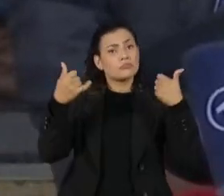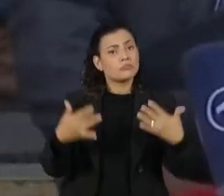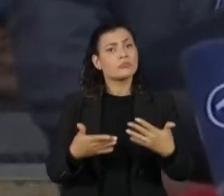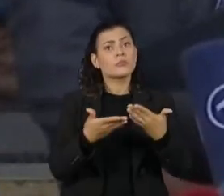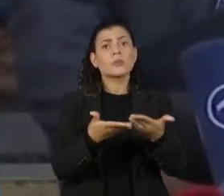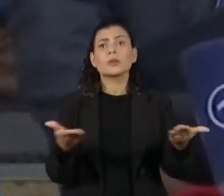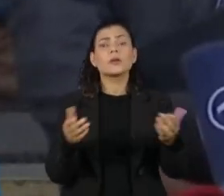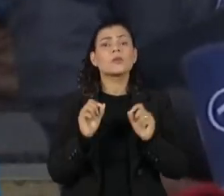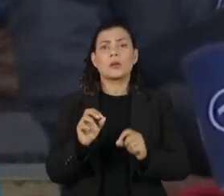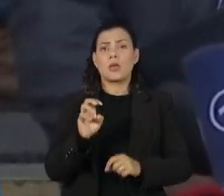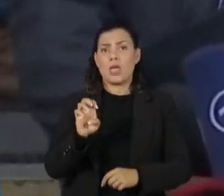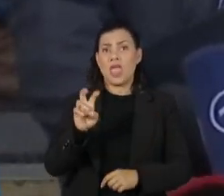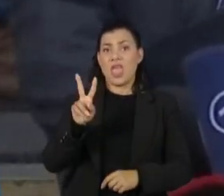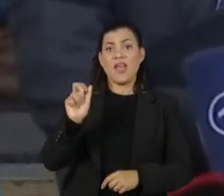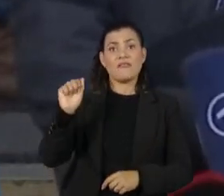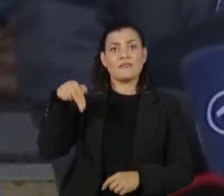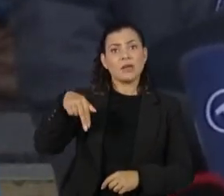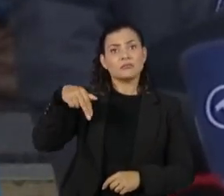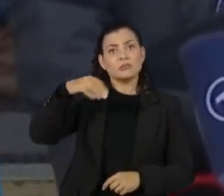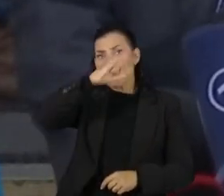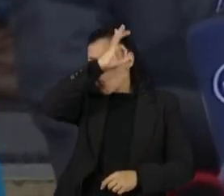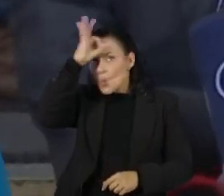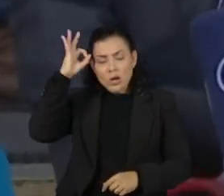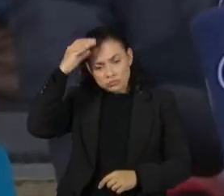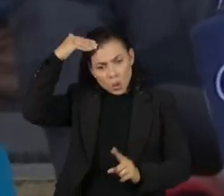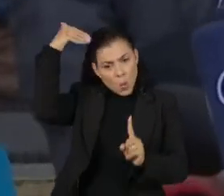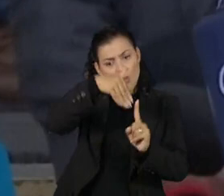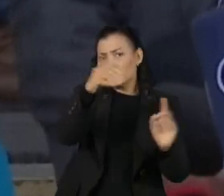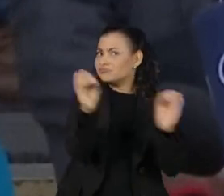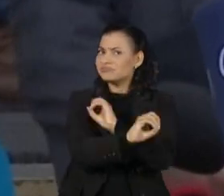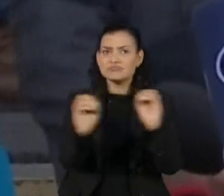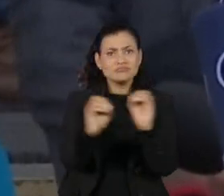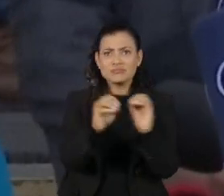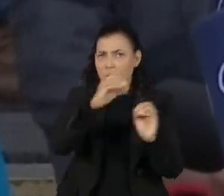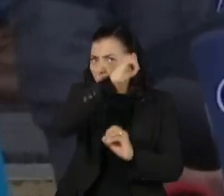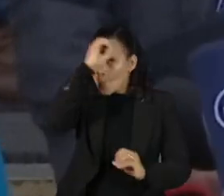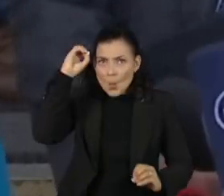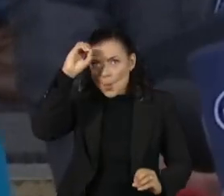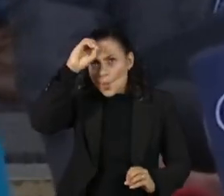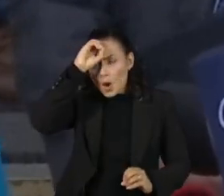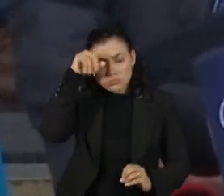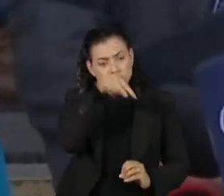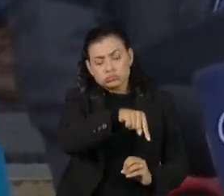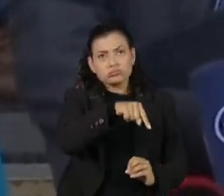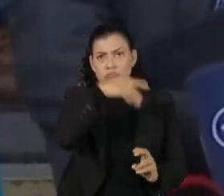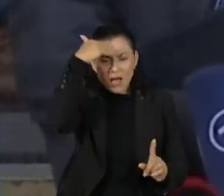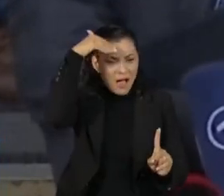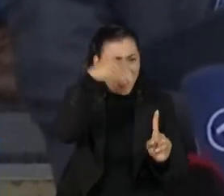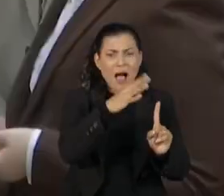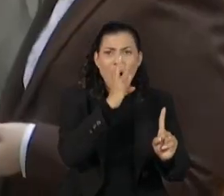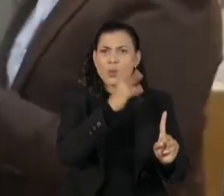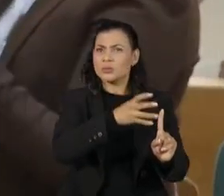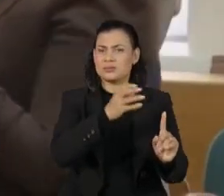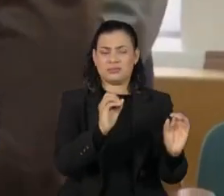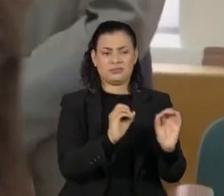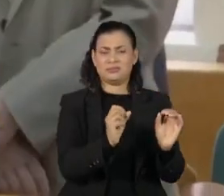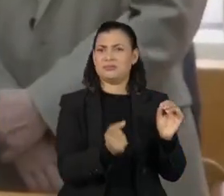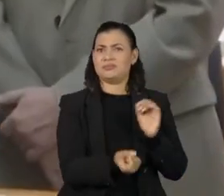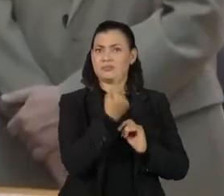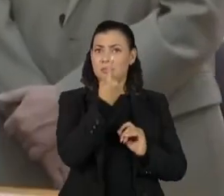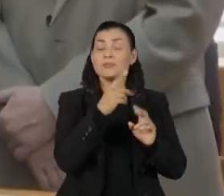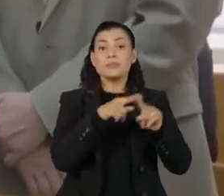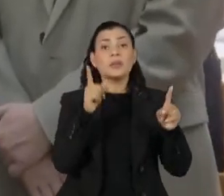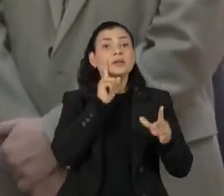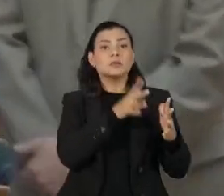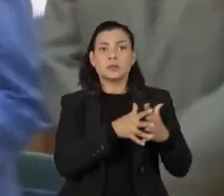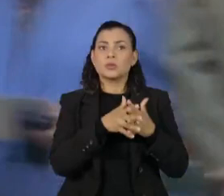que Ivan é inocente e que as acusações não tem fundamento o repórter está bem de saúde e os Estados Unidos